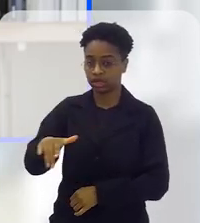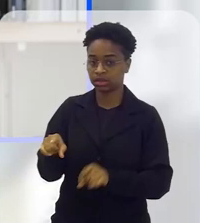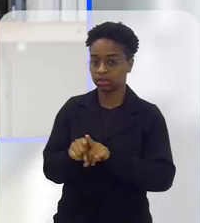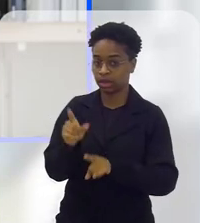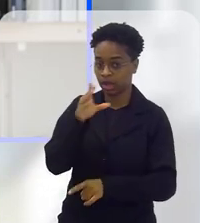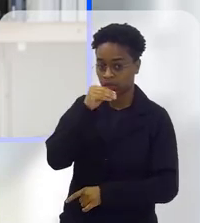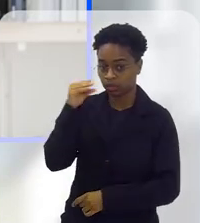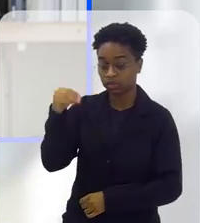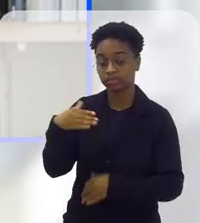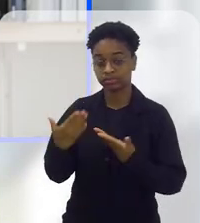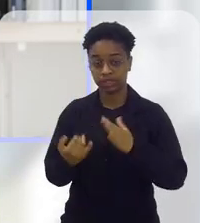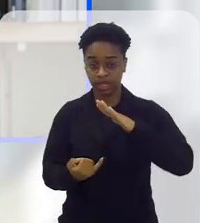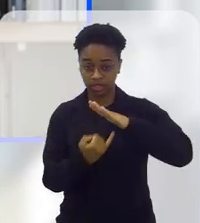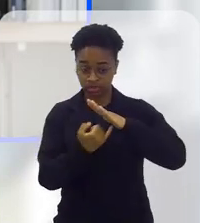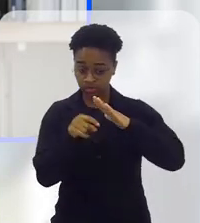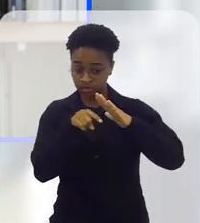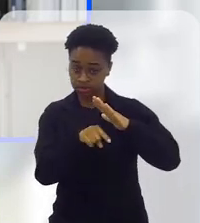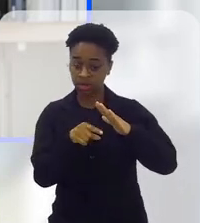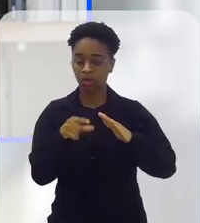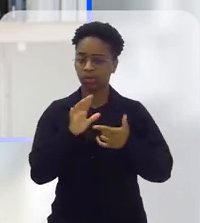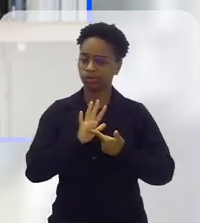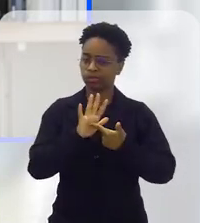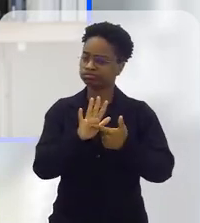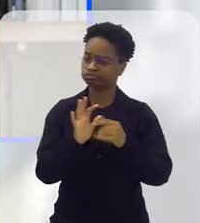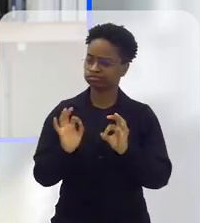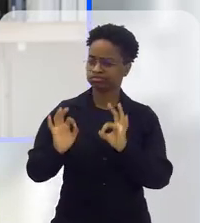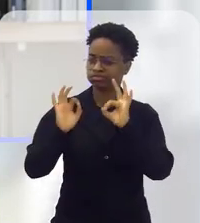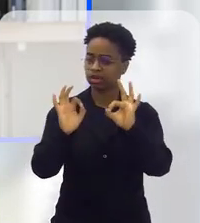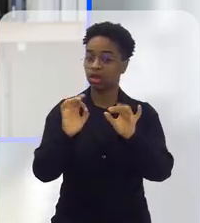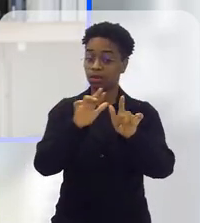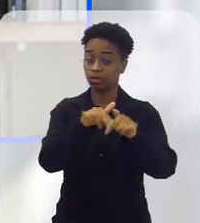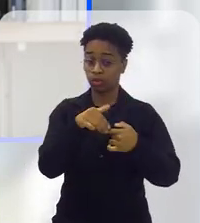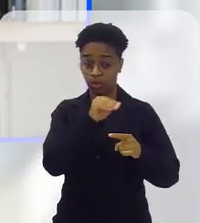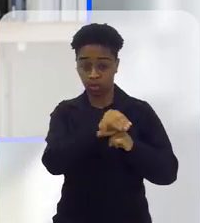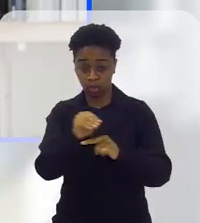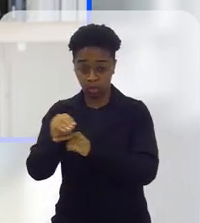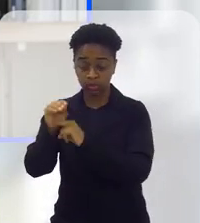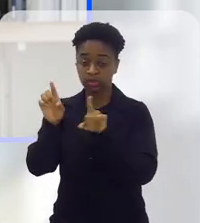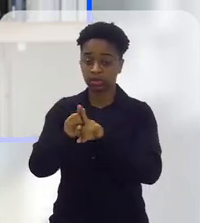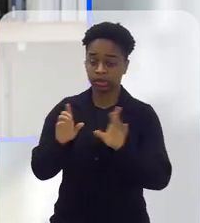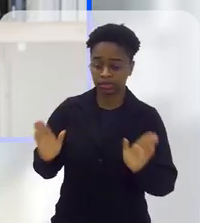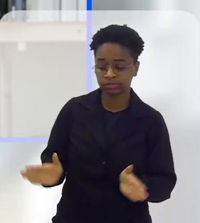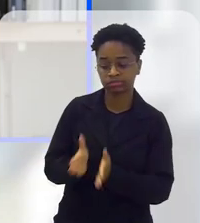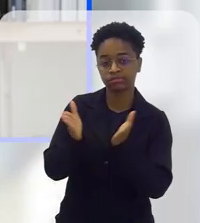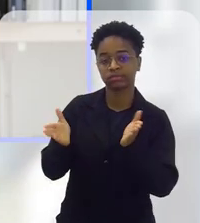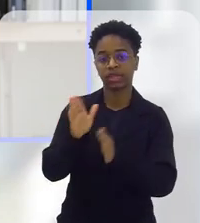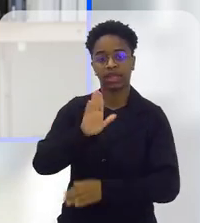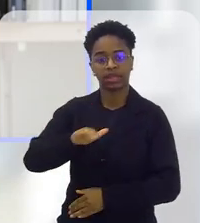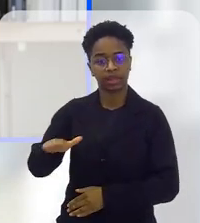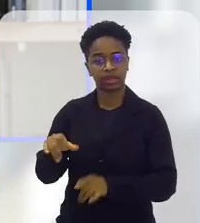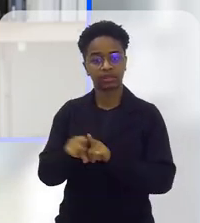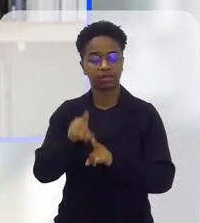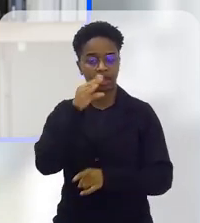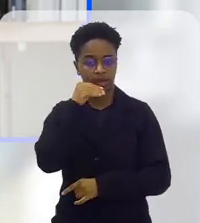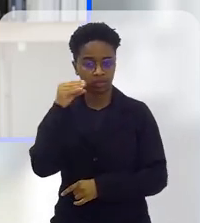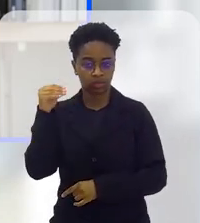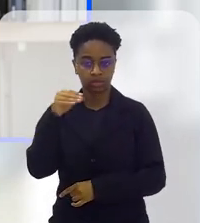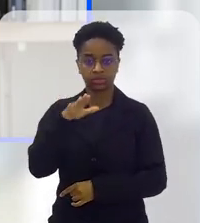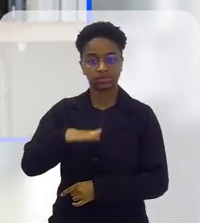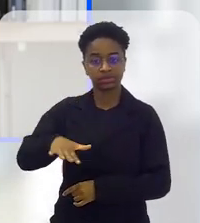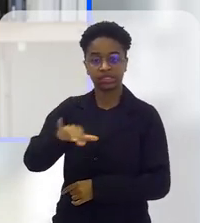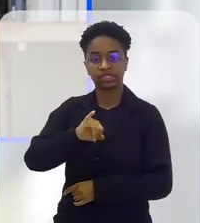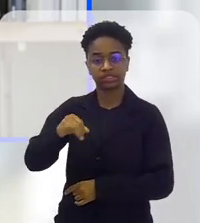adolescentes. Essa instituição tem se destacado não apenas por cuidar e incentivar nossas crianças e